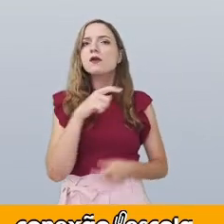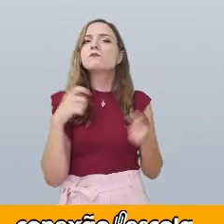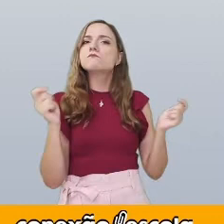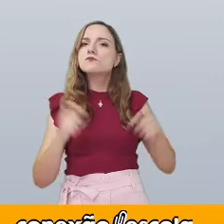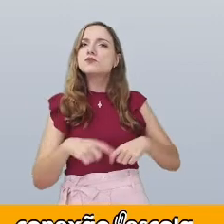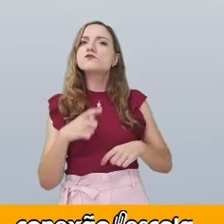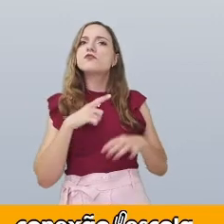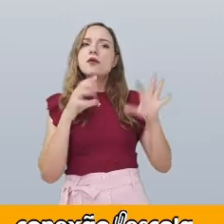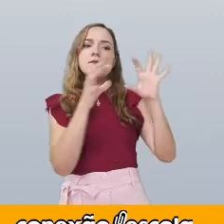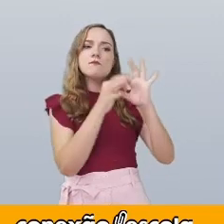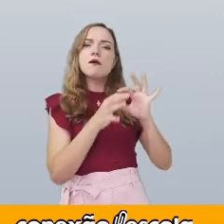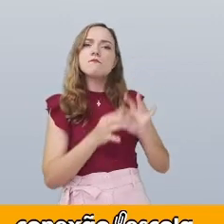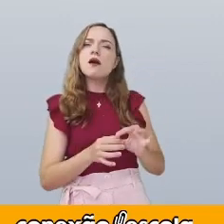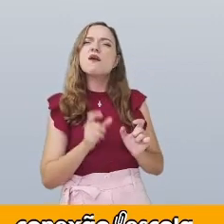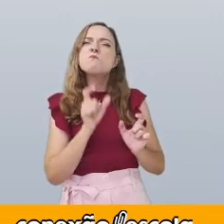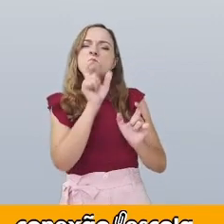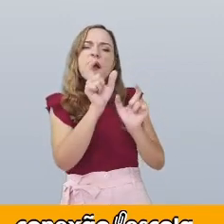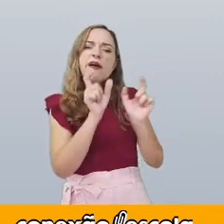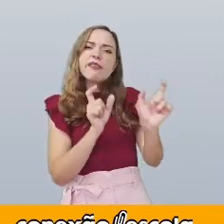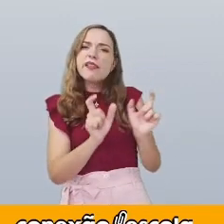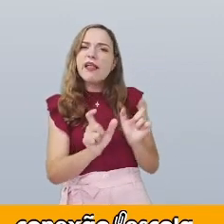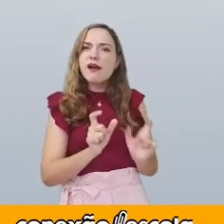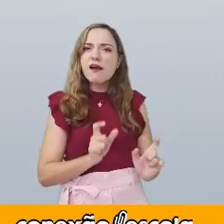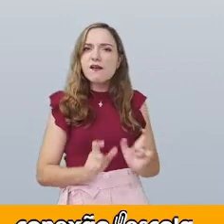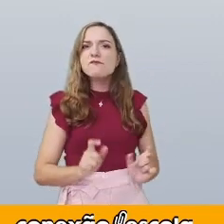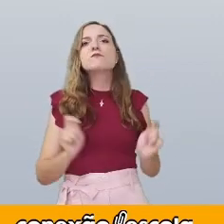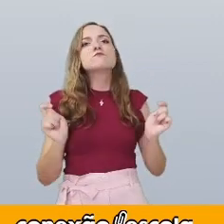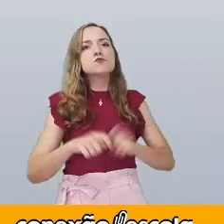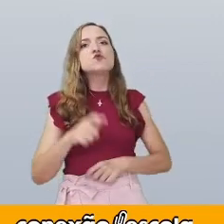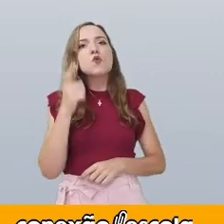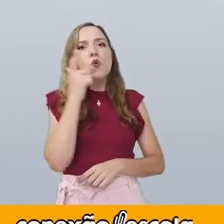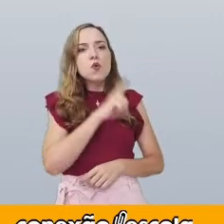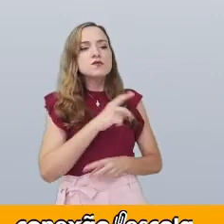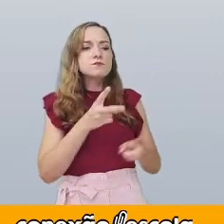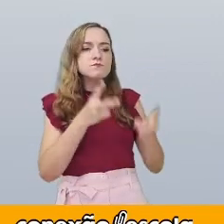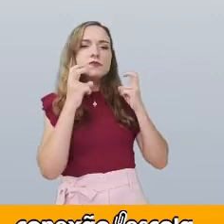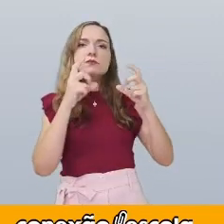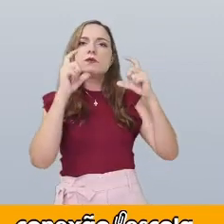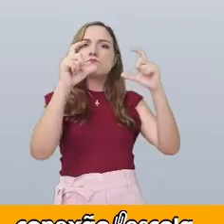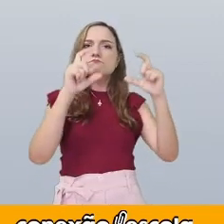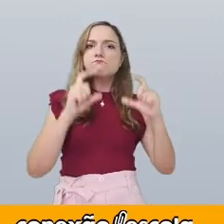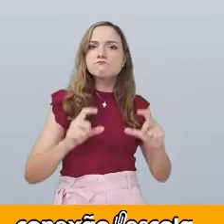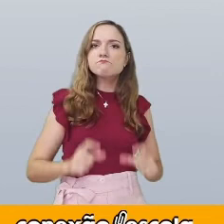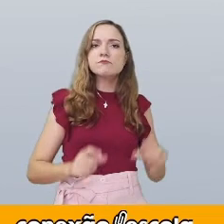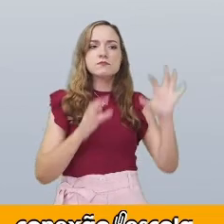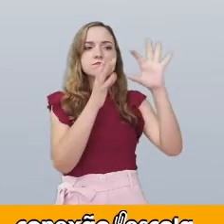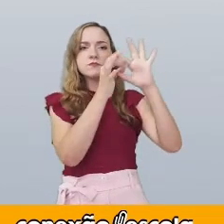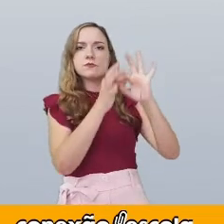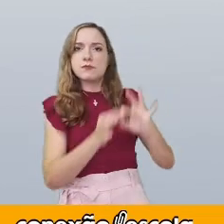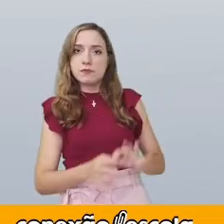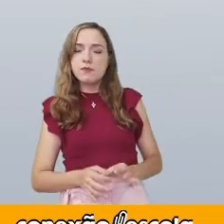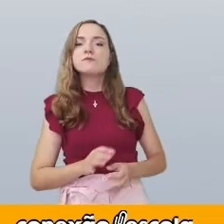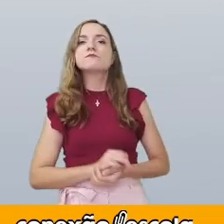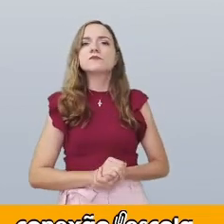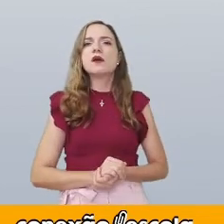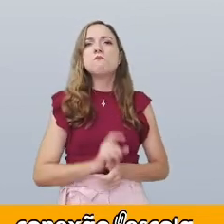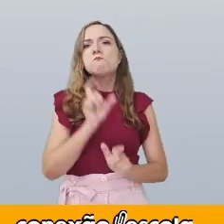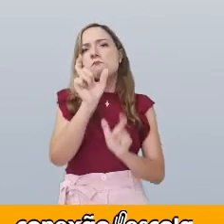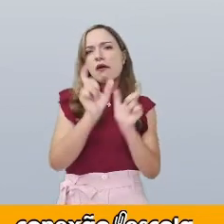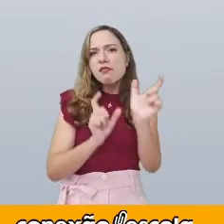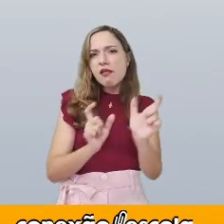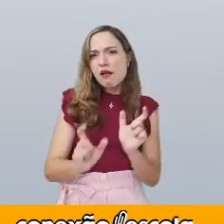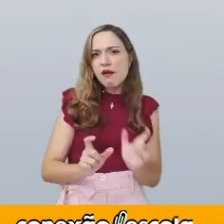por alguns termos que promovem a articulação dos parágrafos. Esses elementos, esses termos